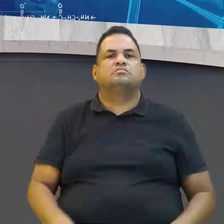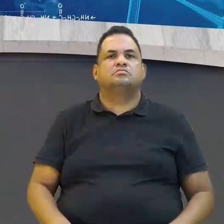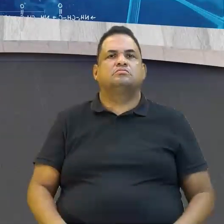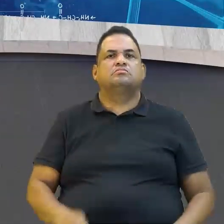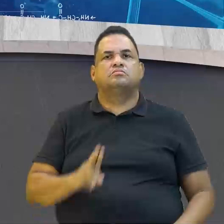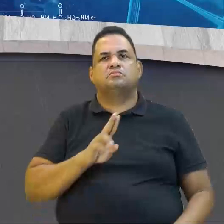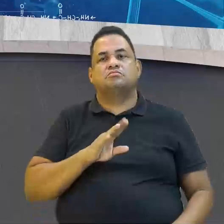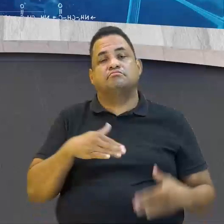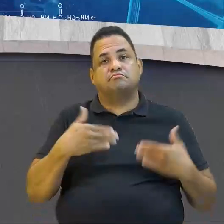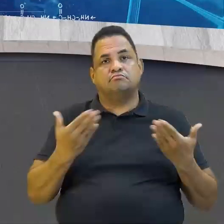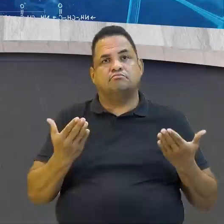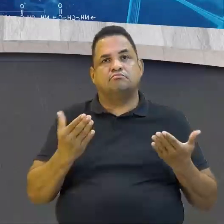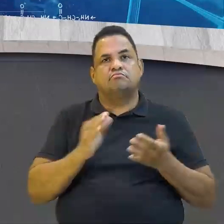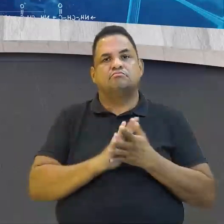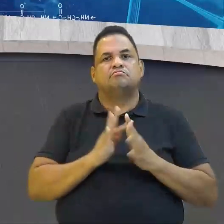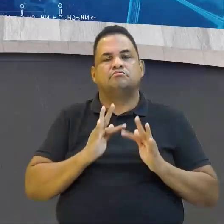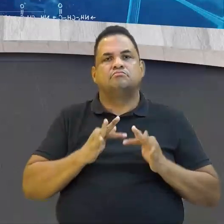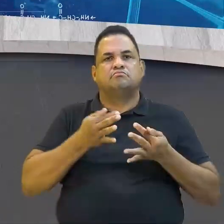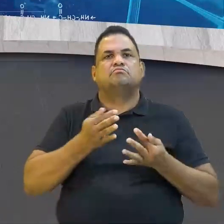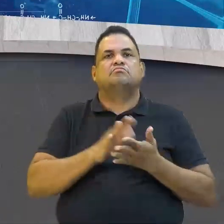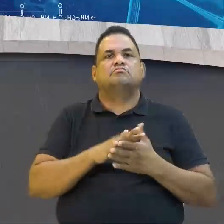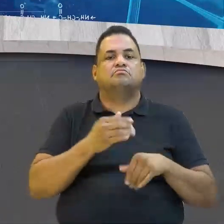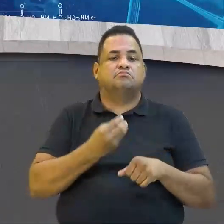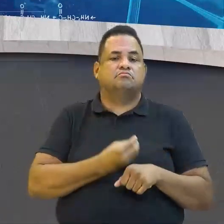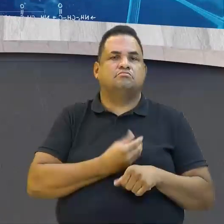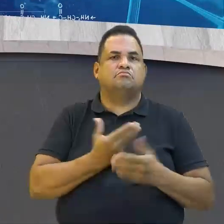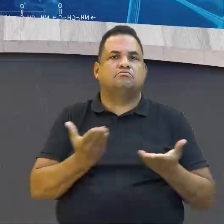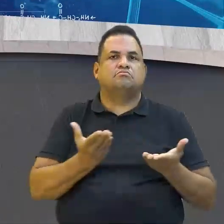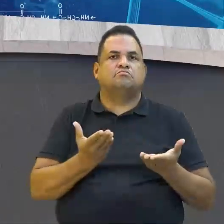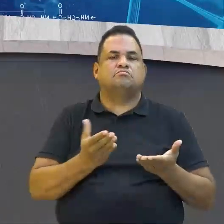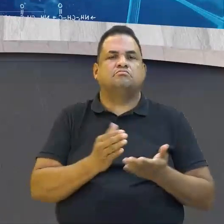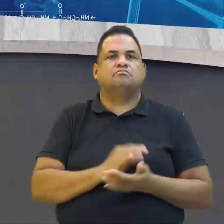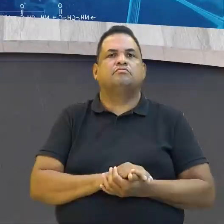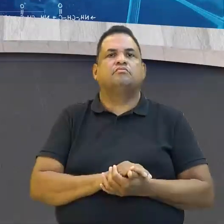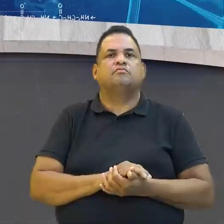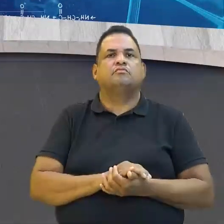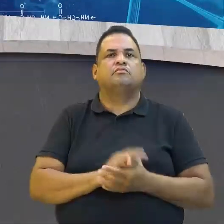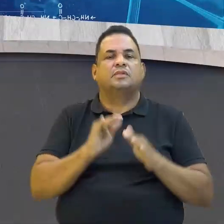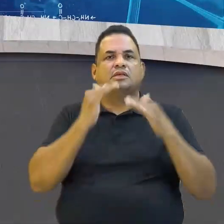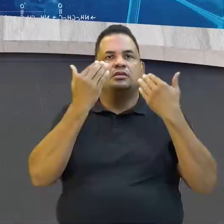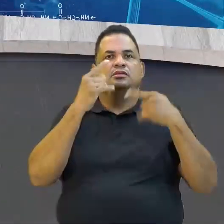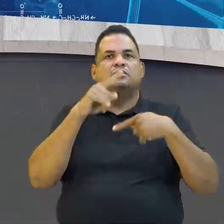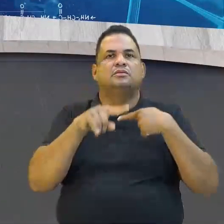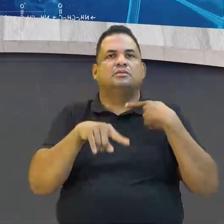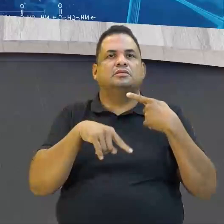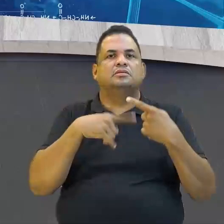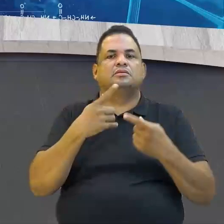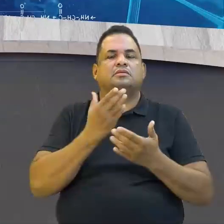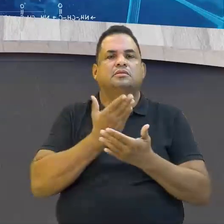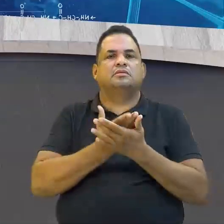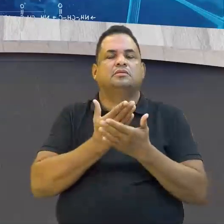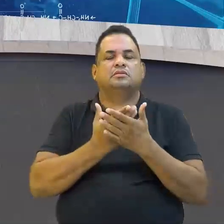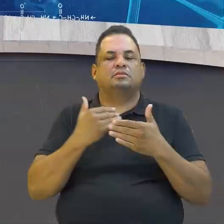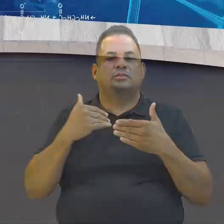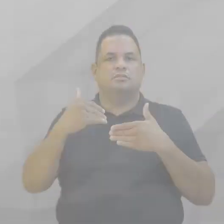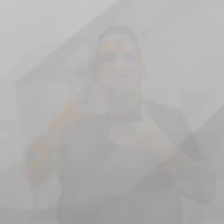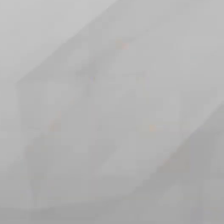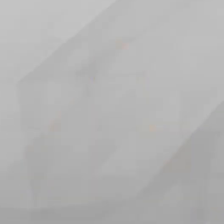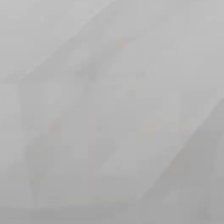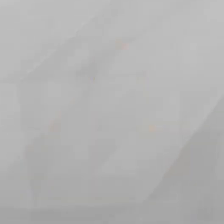mais, galerinha, a gente vai encerrando esse momento aqui com vocês. E fiquem ligadinhos que a gente tem mais aula pela frente.